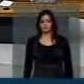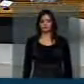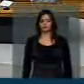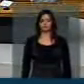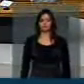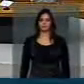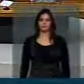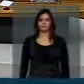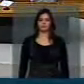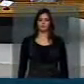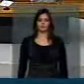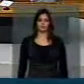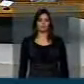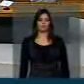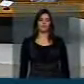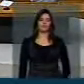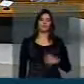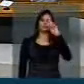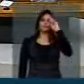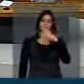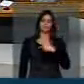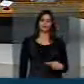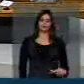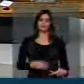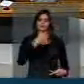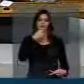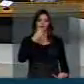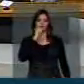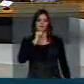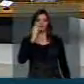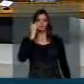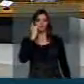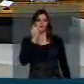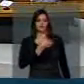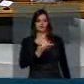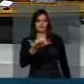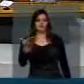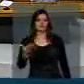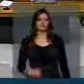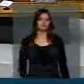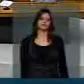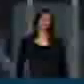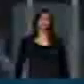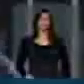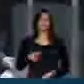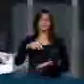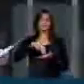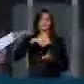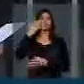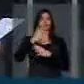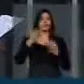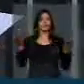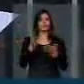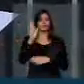Obrigado, presidente. Senhor presidente, senhores e senhoras deputadas, assumimos a tribuna nessa